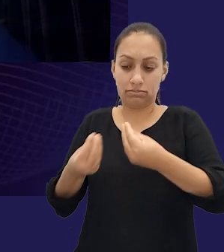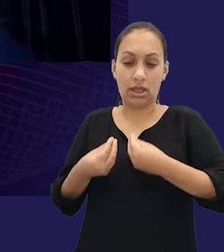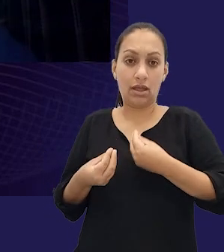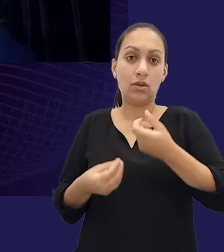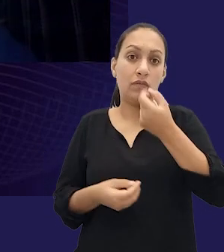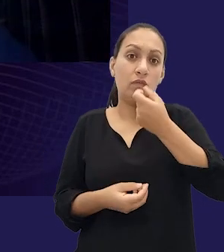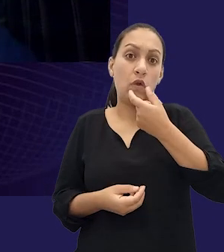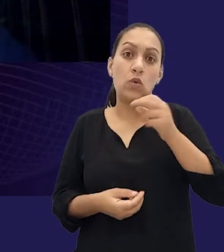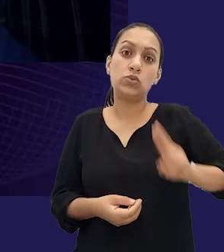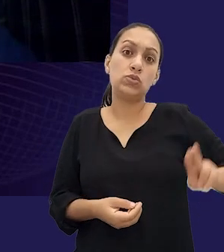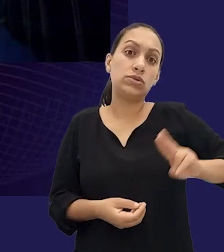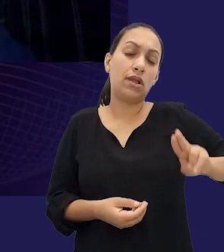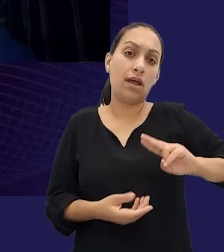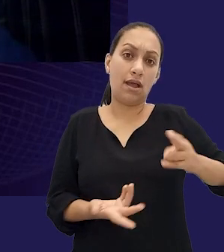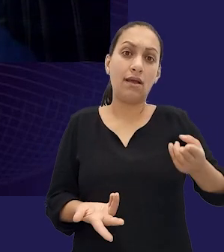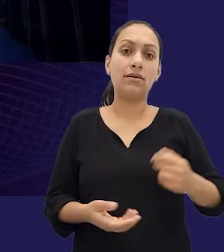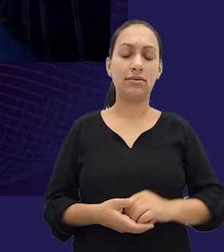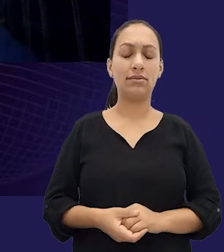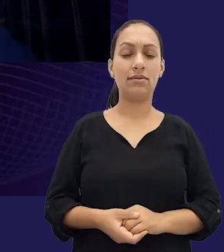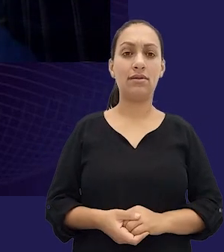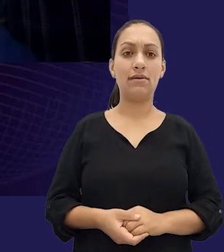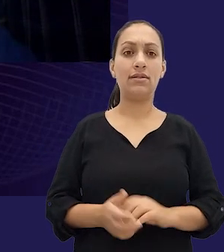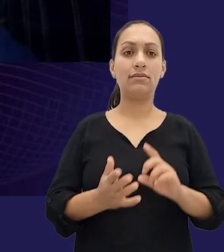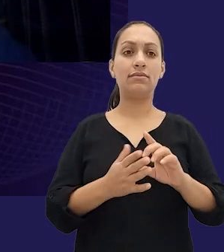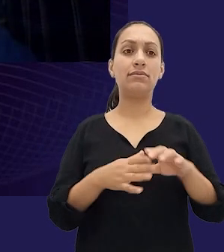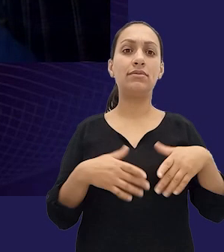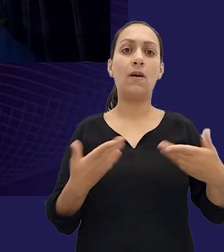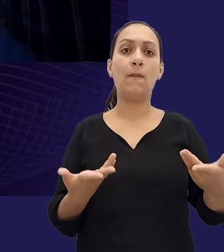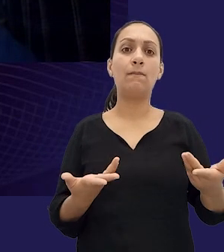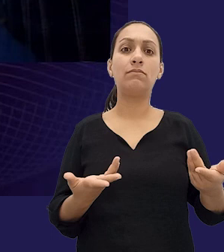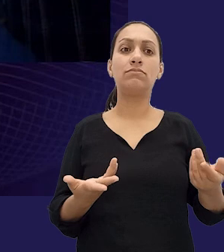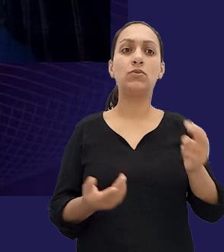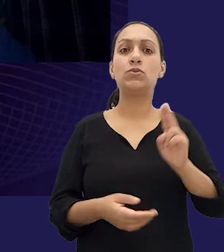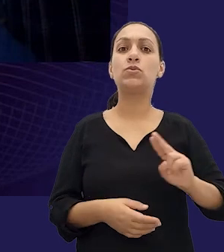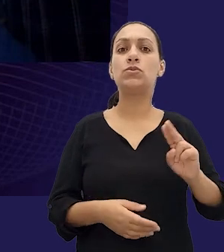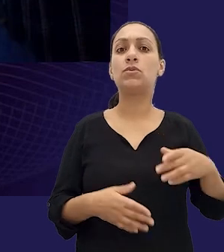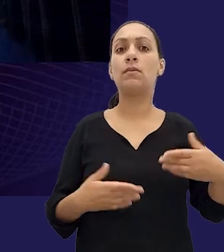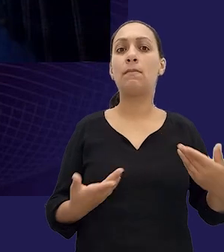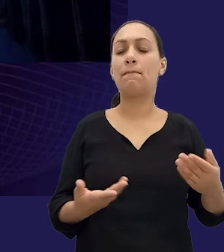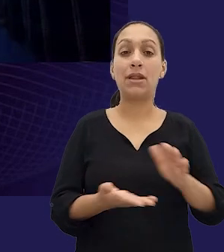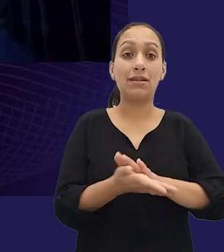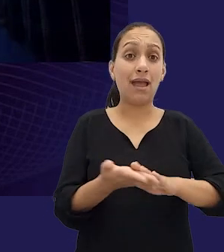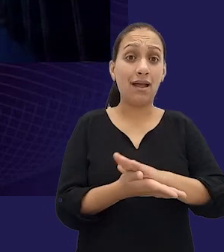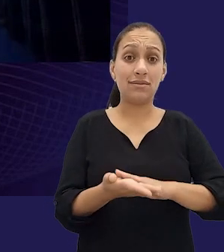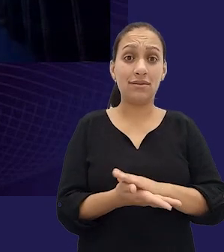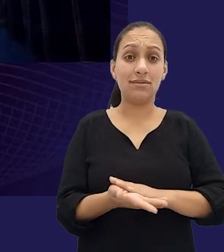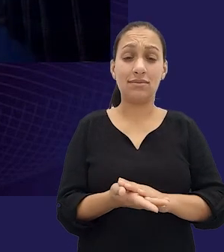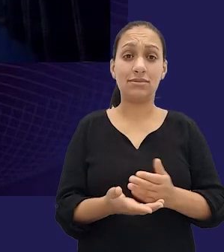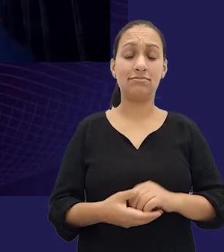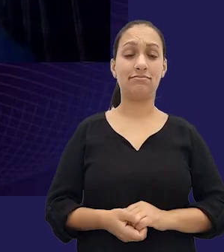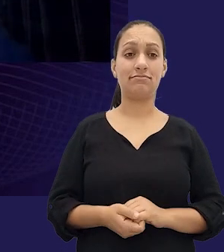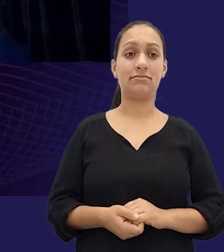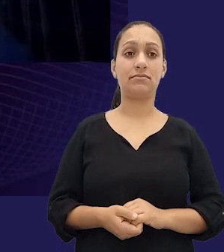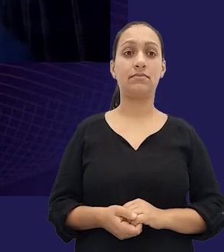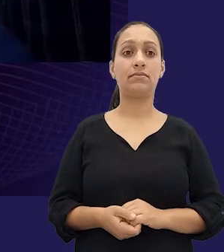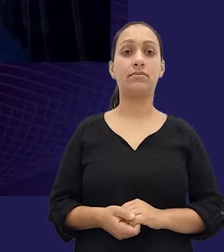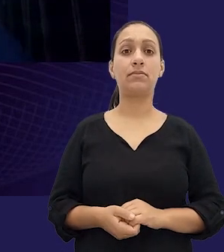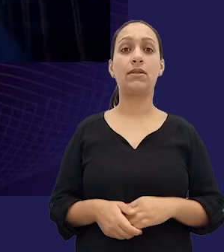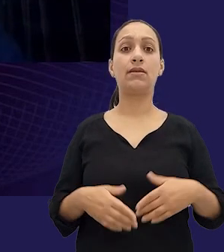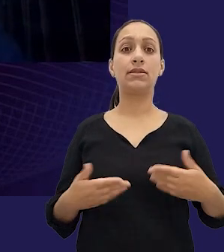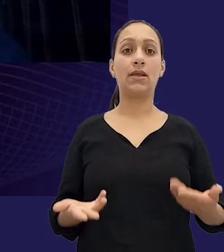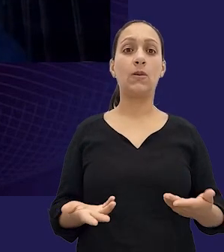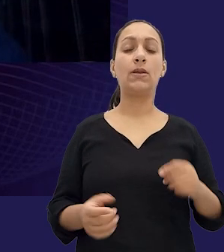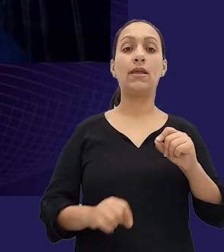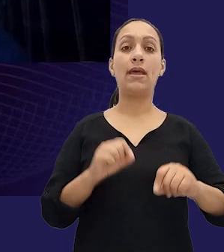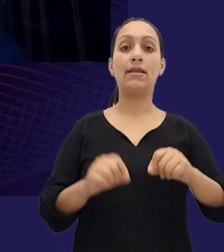vou utilizar, se utiliza, em si aí, de repente, utilizou para nada, né? E aí também nós temos o pessoal